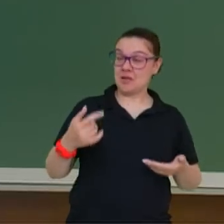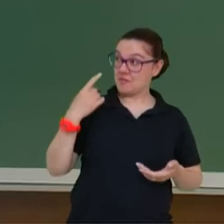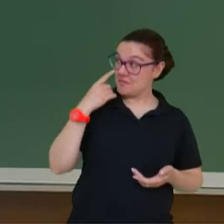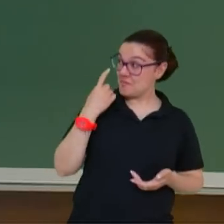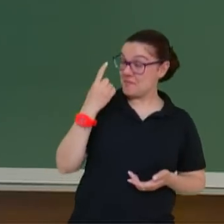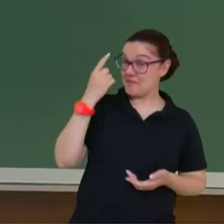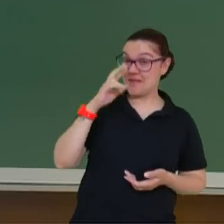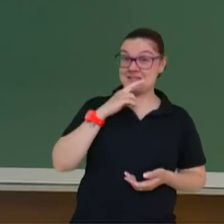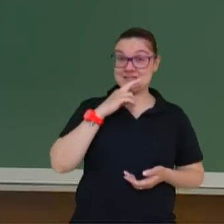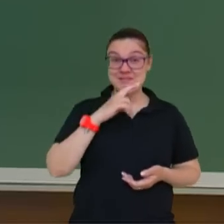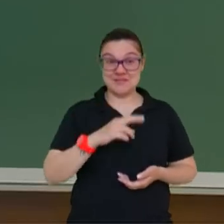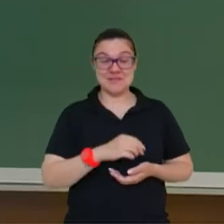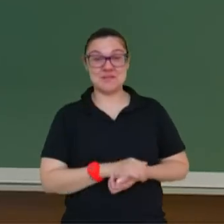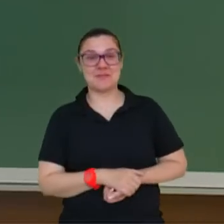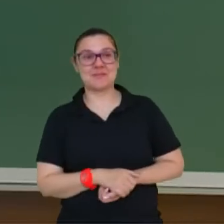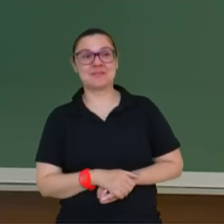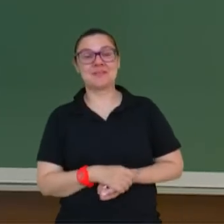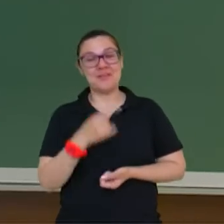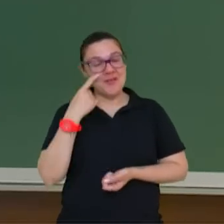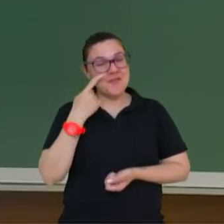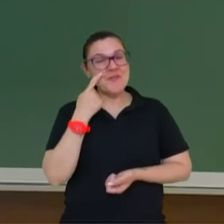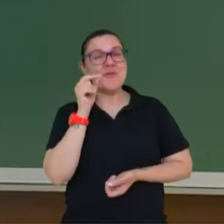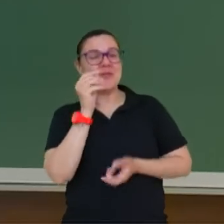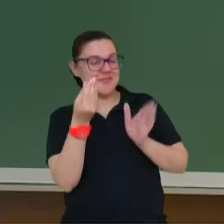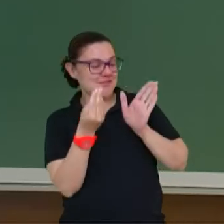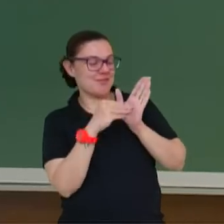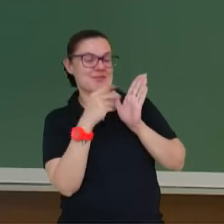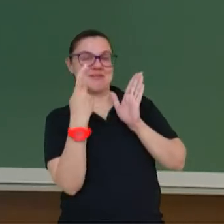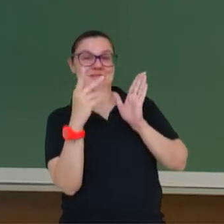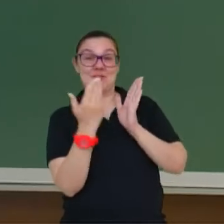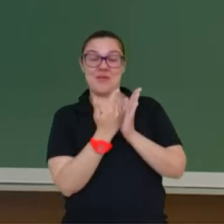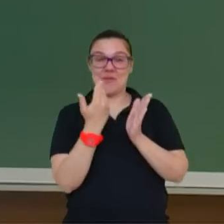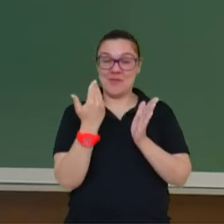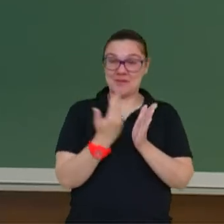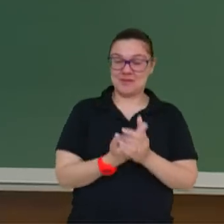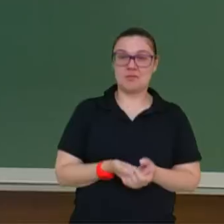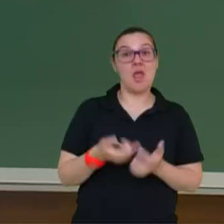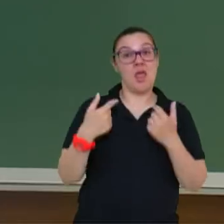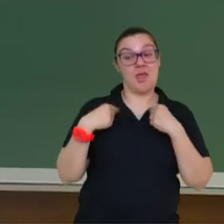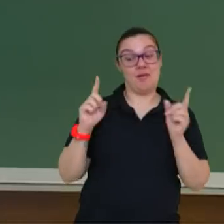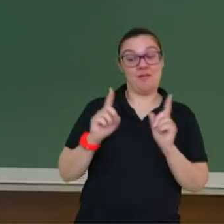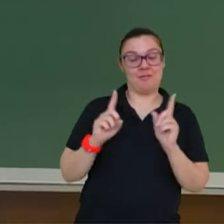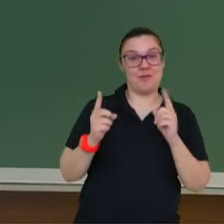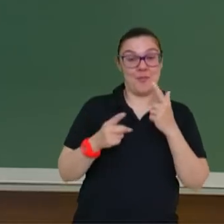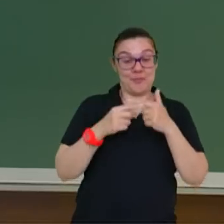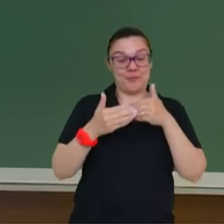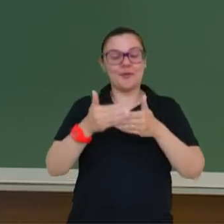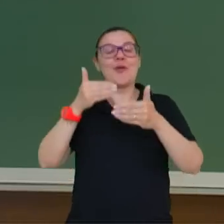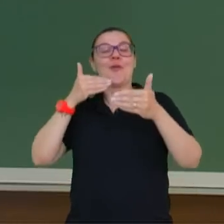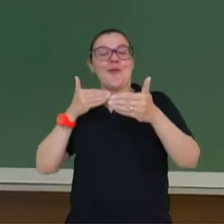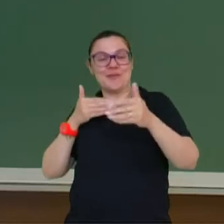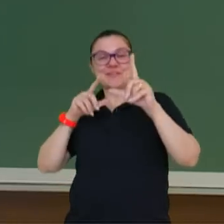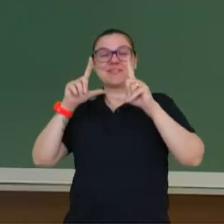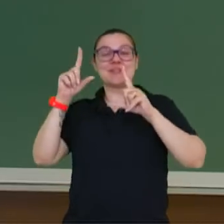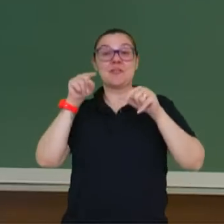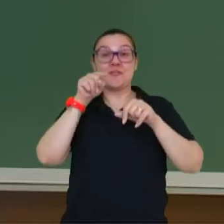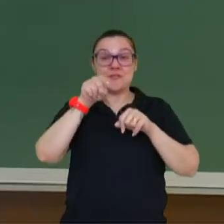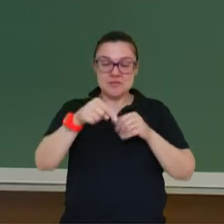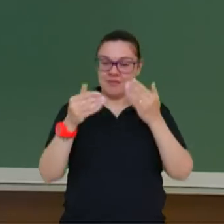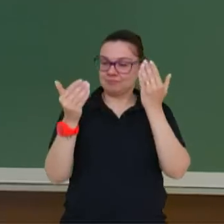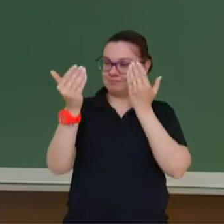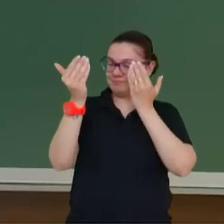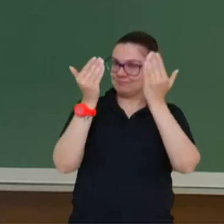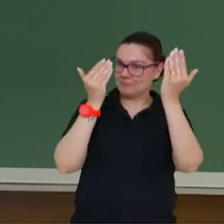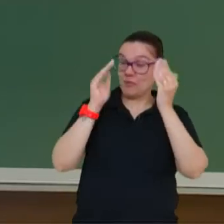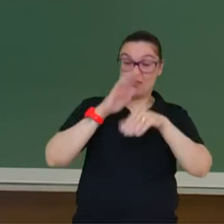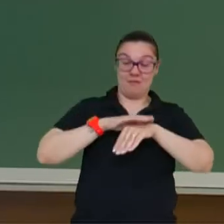Vamos lá, turma, eu quero ver o que você colocou aí no seu caderno. Eu não, né? Porque eu estou aqui do outro lado. Você vai olhar